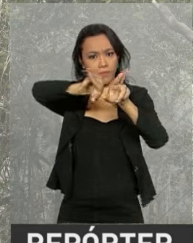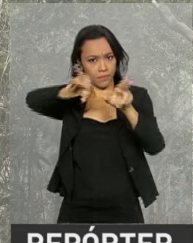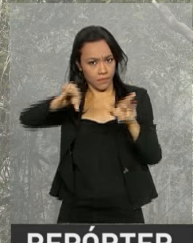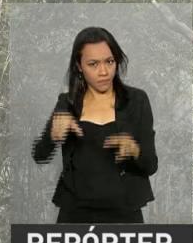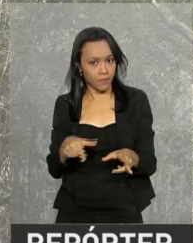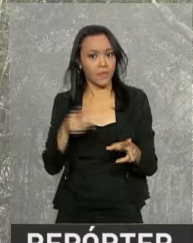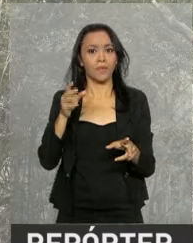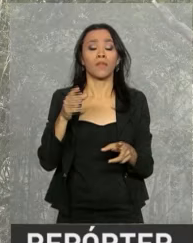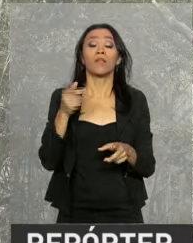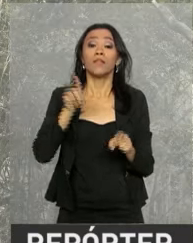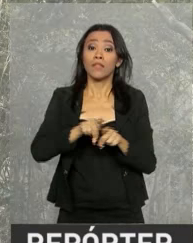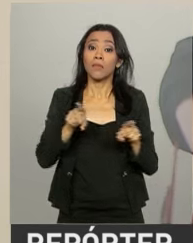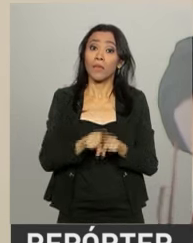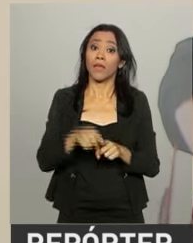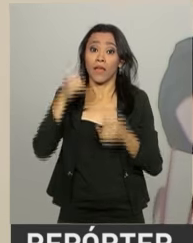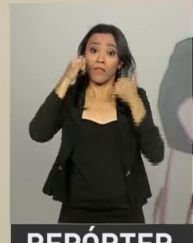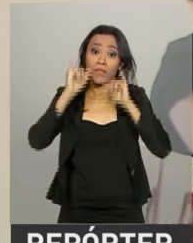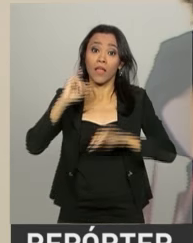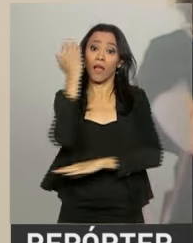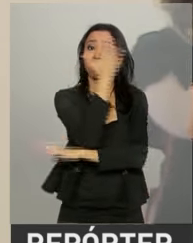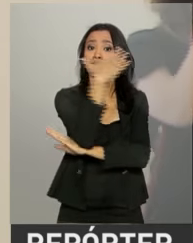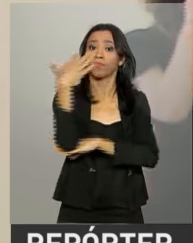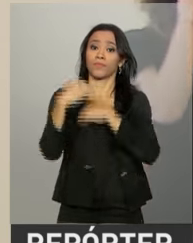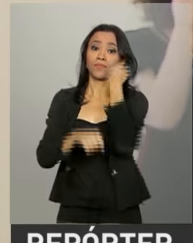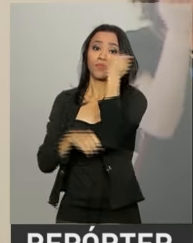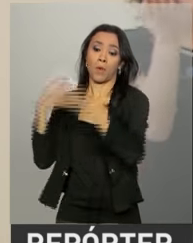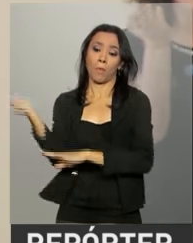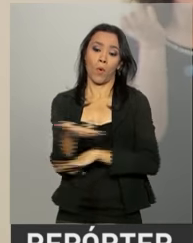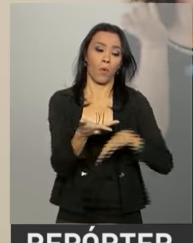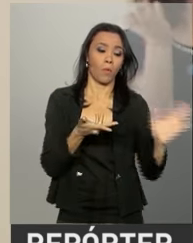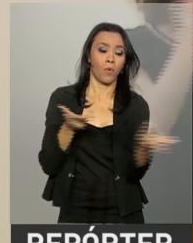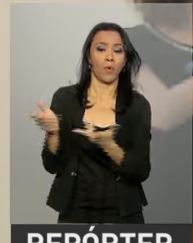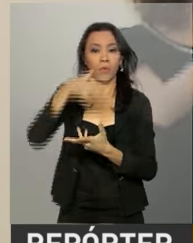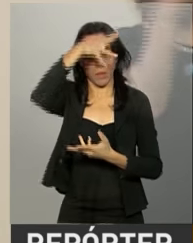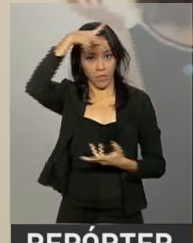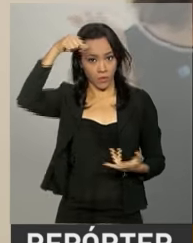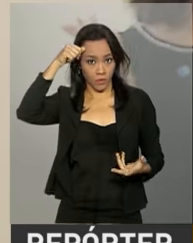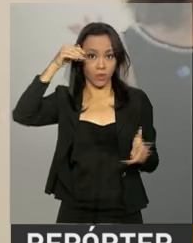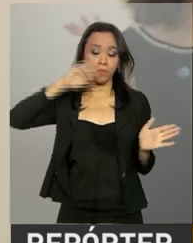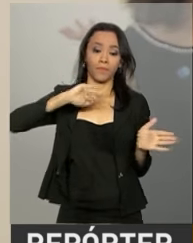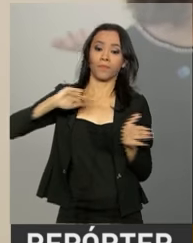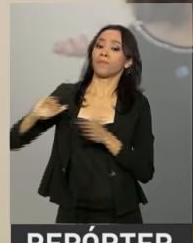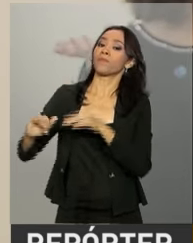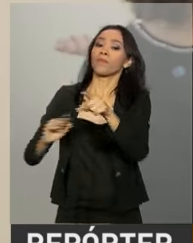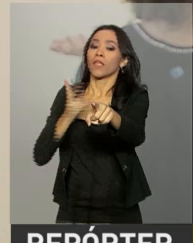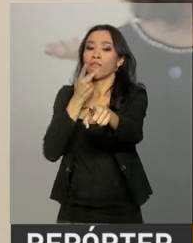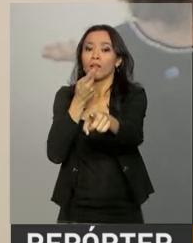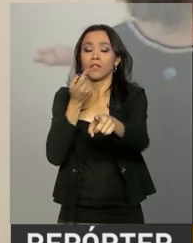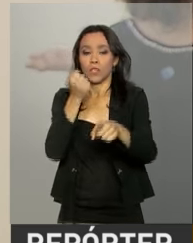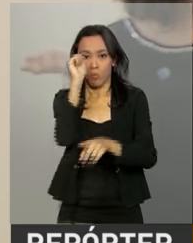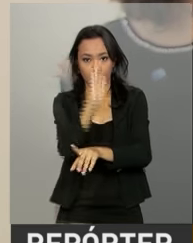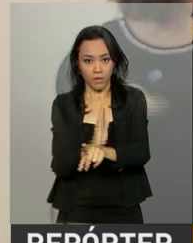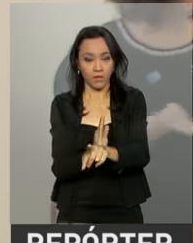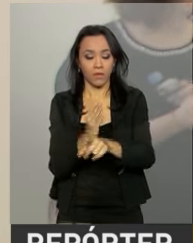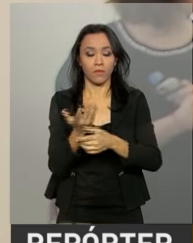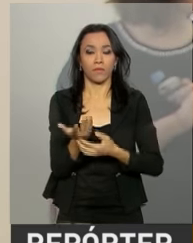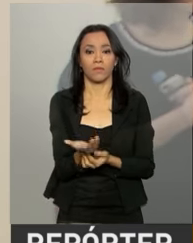desmatamento ilegal da Amazônia. O Brasil, como todos sabemos, é um ator